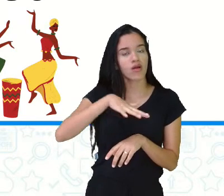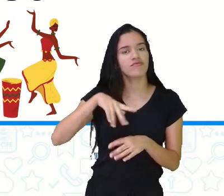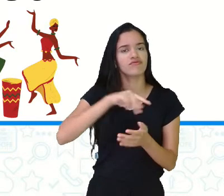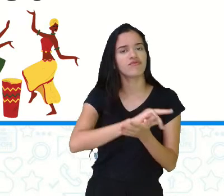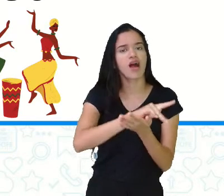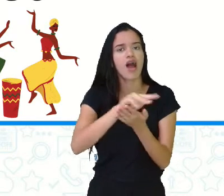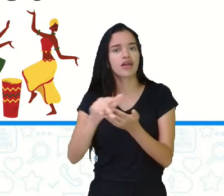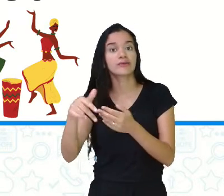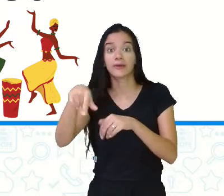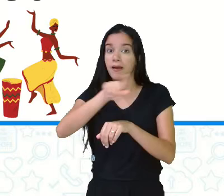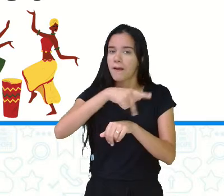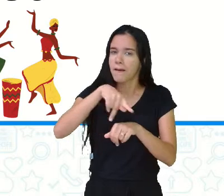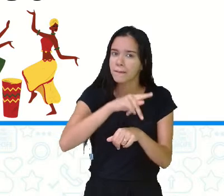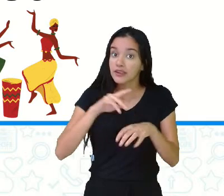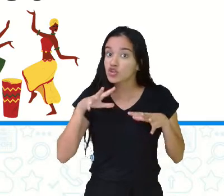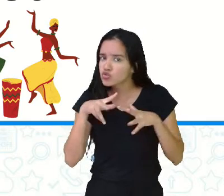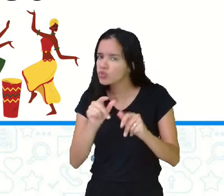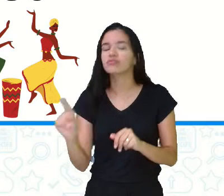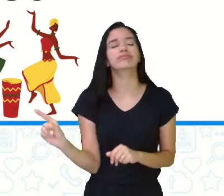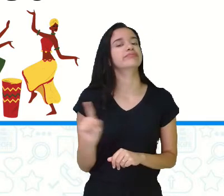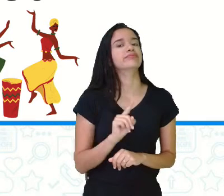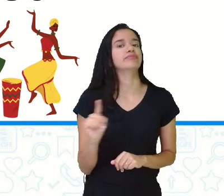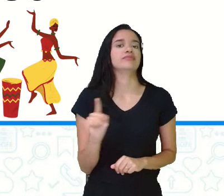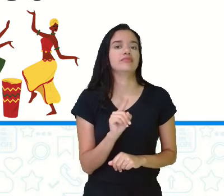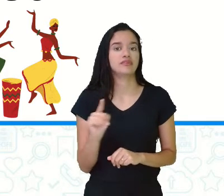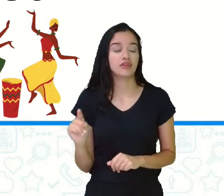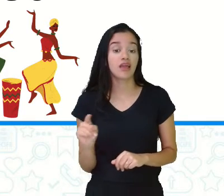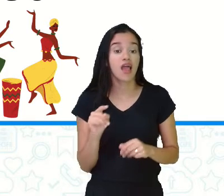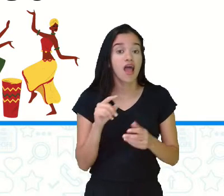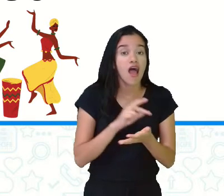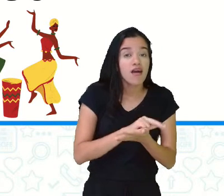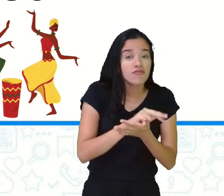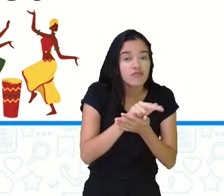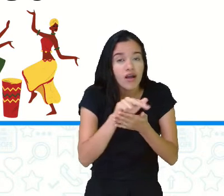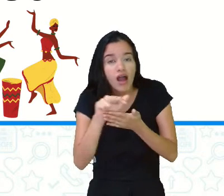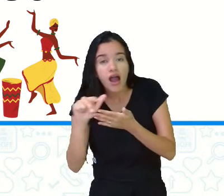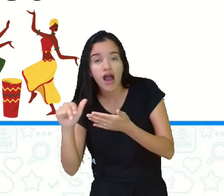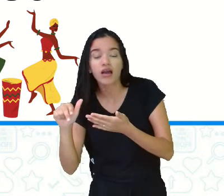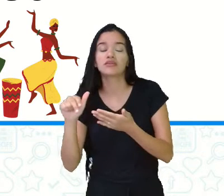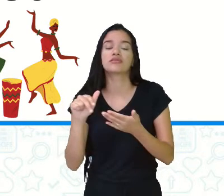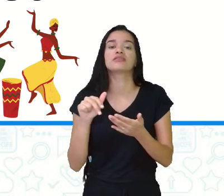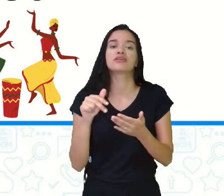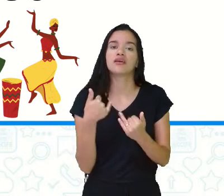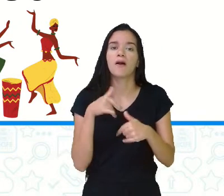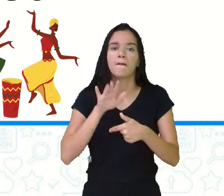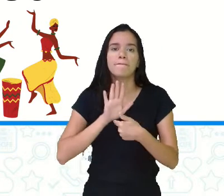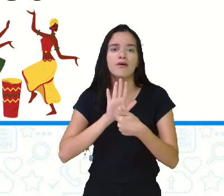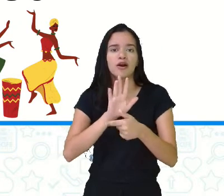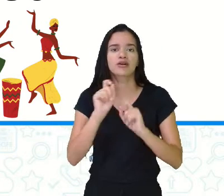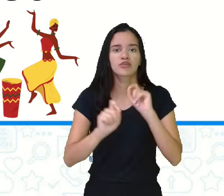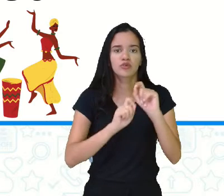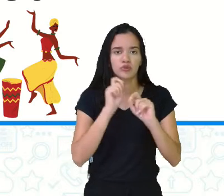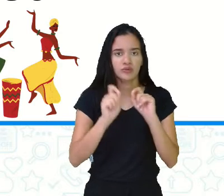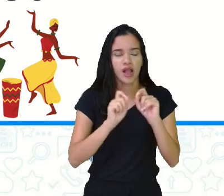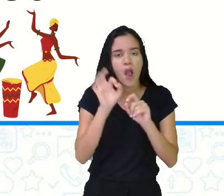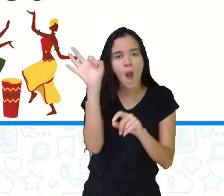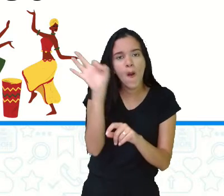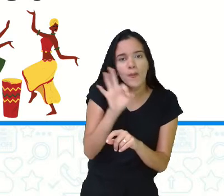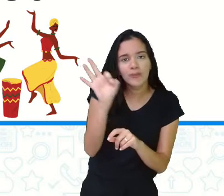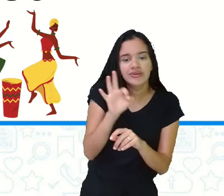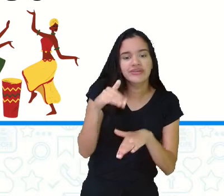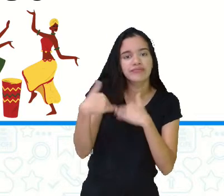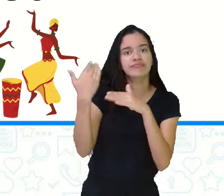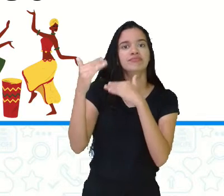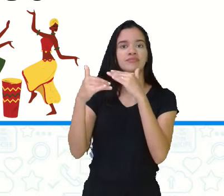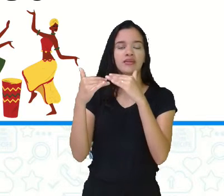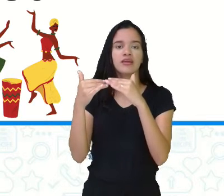países africanos, olha aí, não são todos, tá, gente? Muitos países africanos apresentam baixos índices de